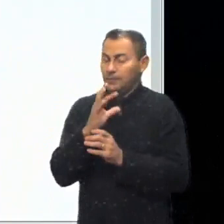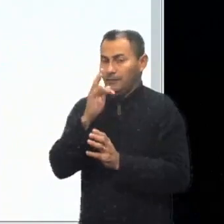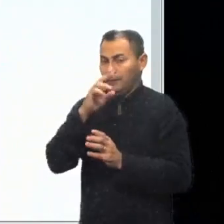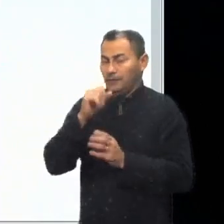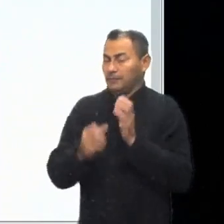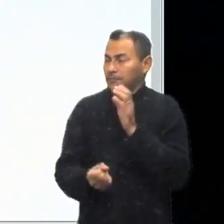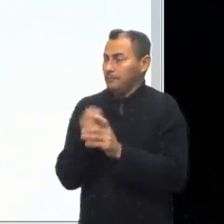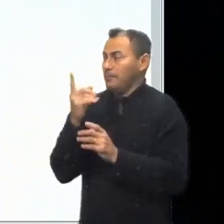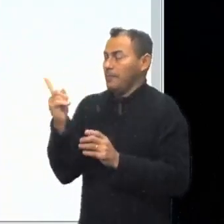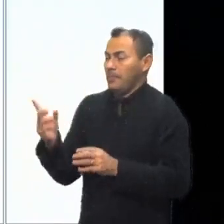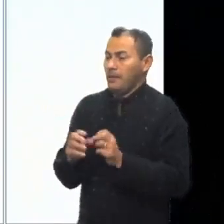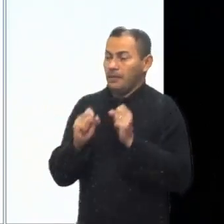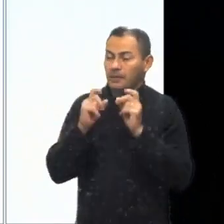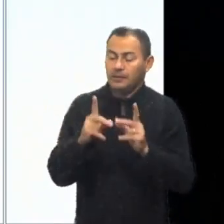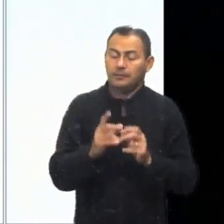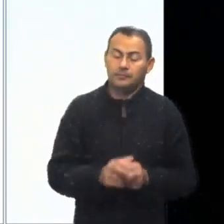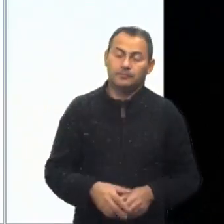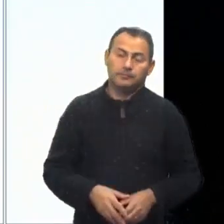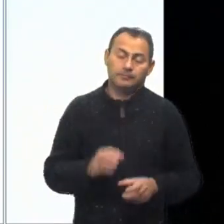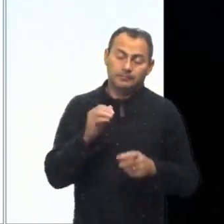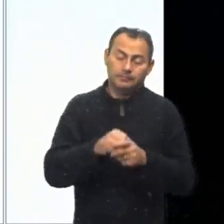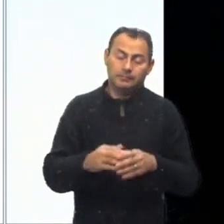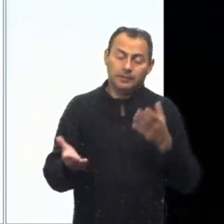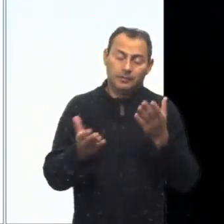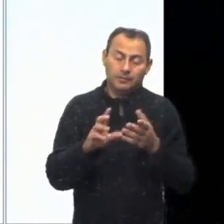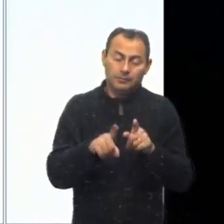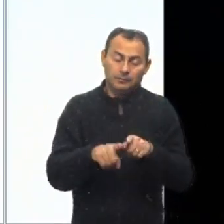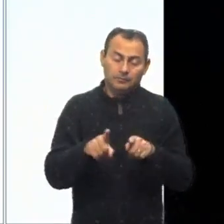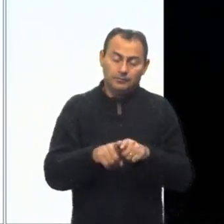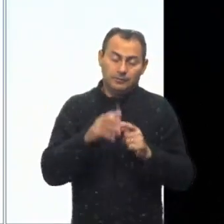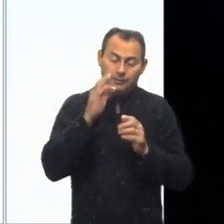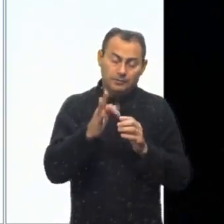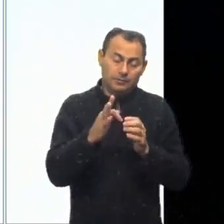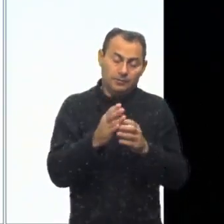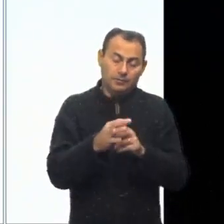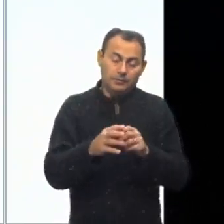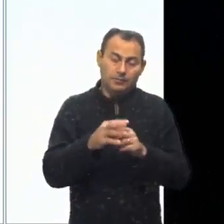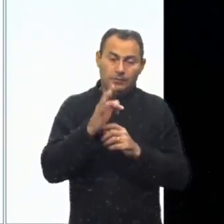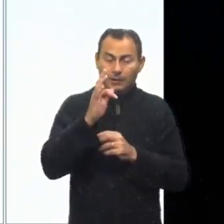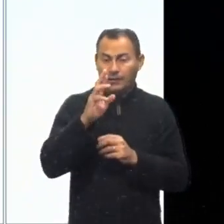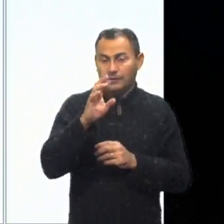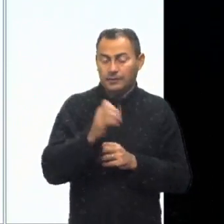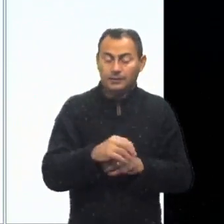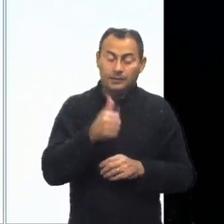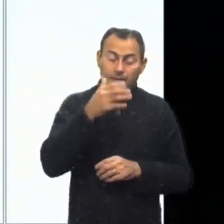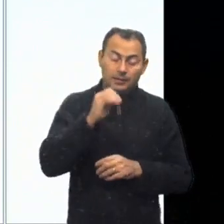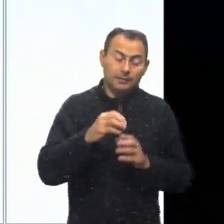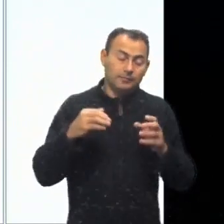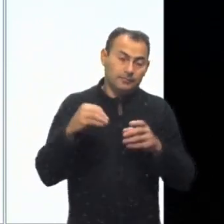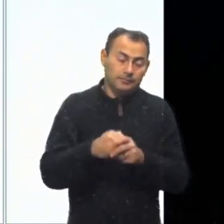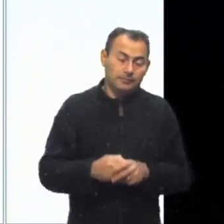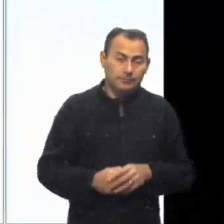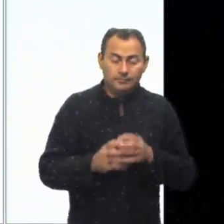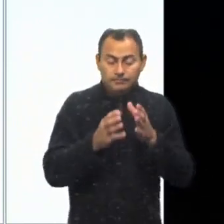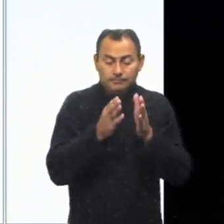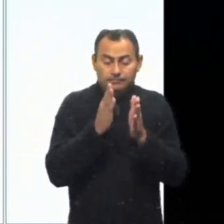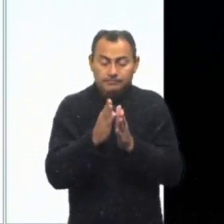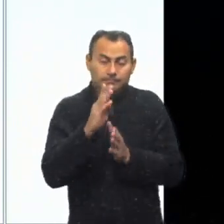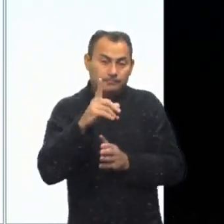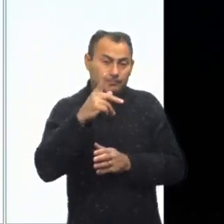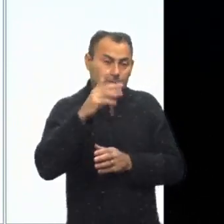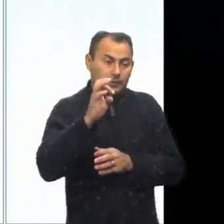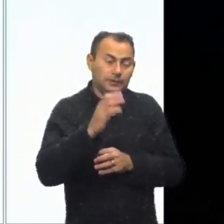sequência. Vamos colocar qual que é o F, 10 Hz igual a CT. A gente pode dar um plot